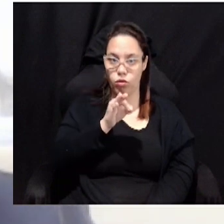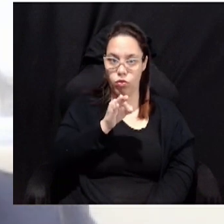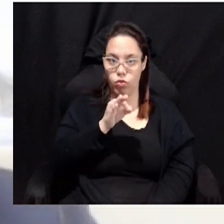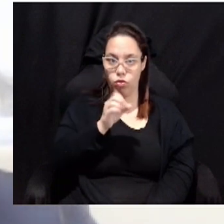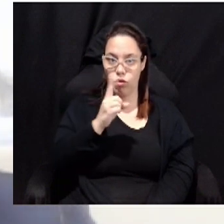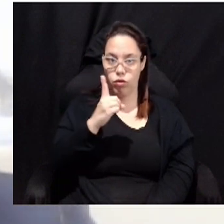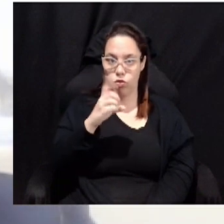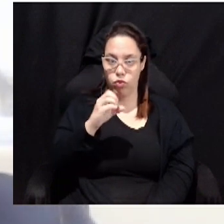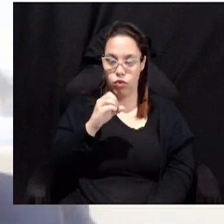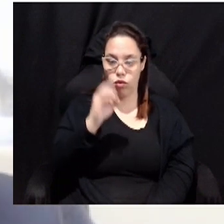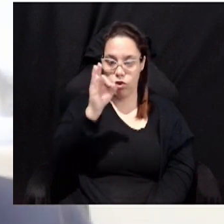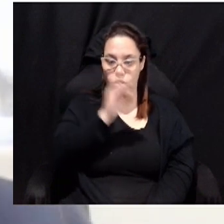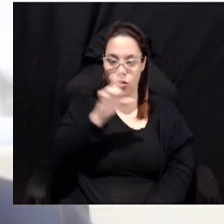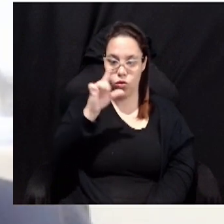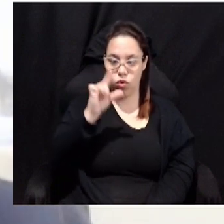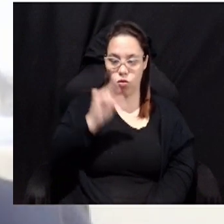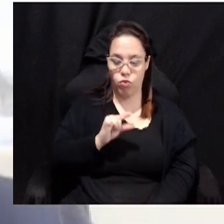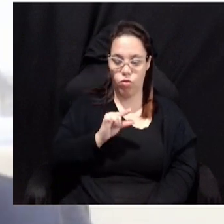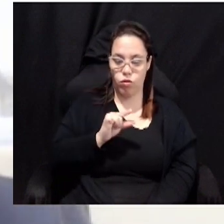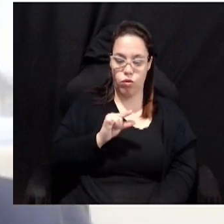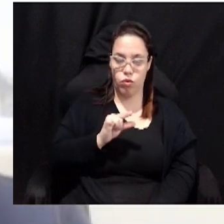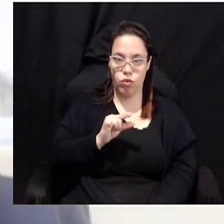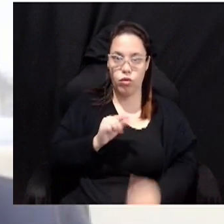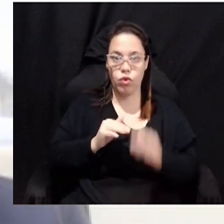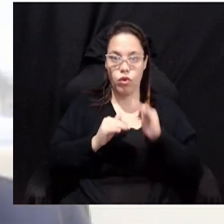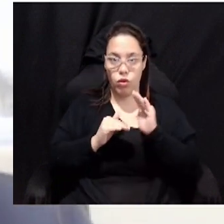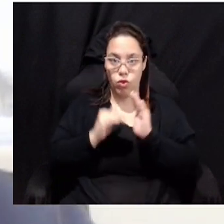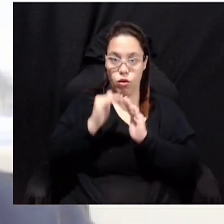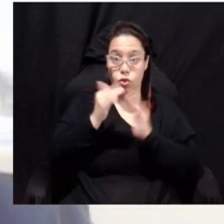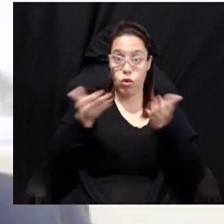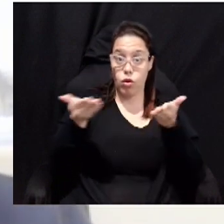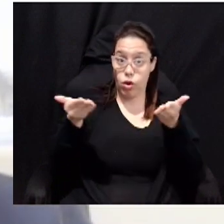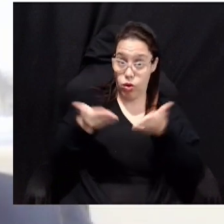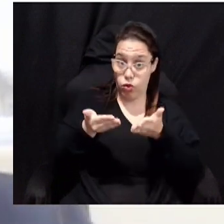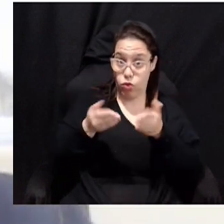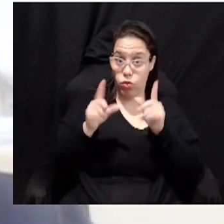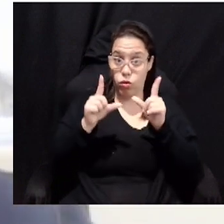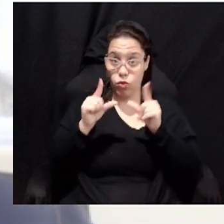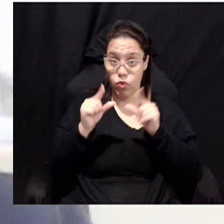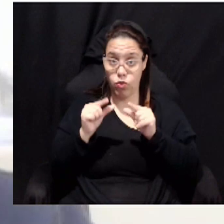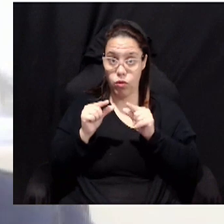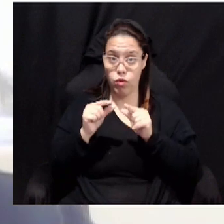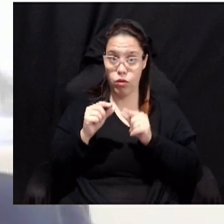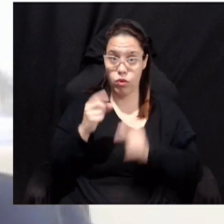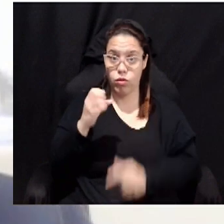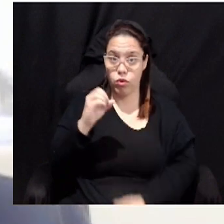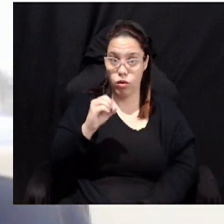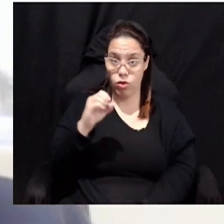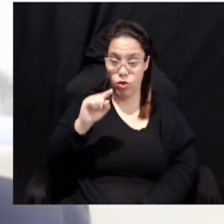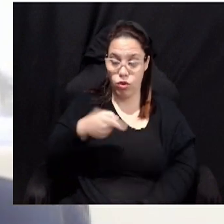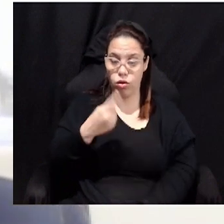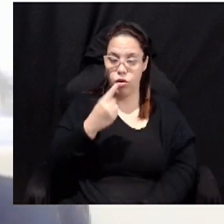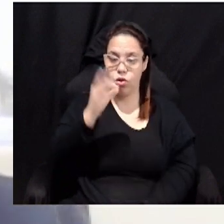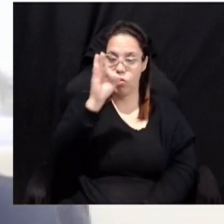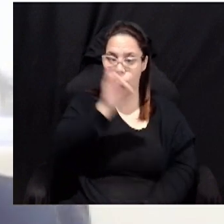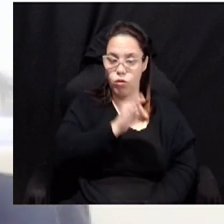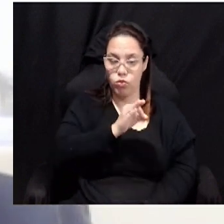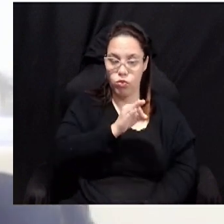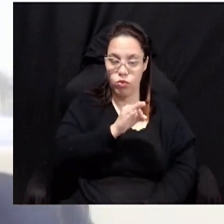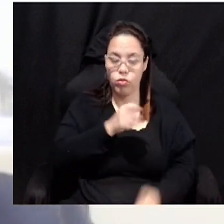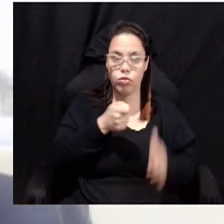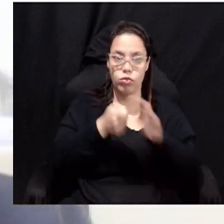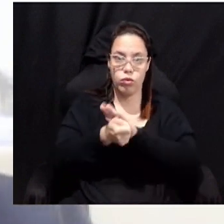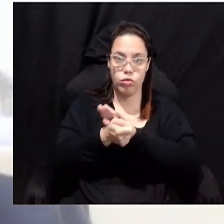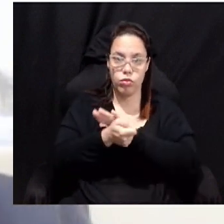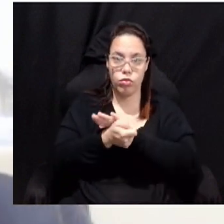10%, no nível que nós estamos agora, reduzir que seja 0,1% é um investimento muito